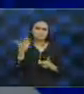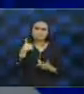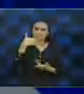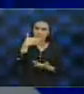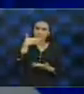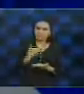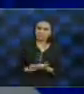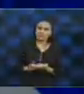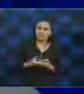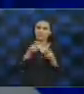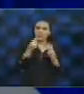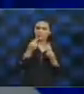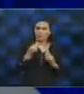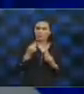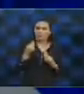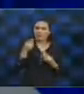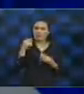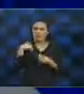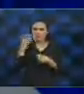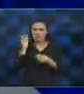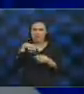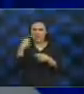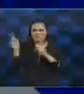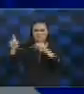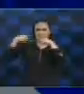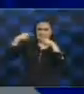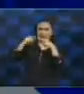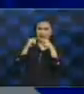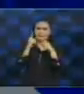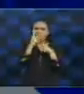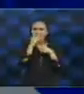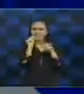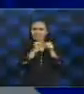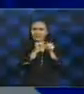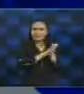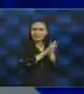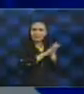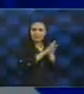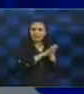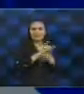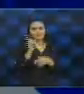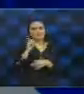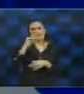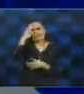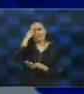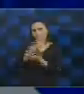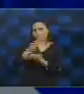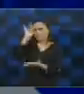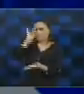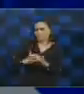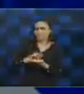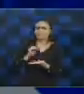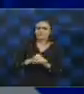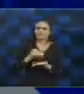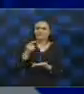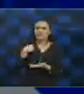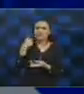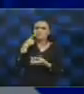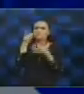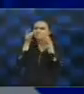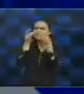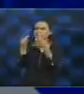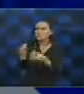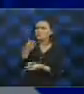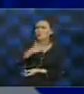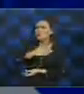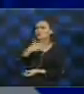que ele tem de dar o tapa e esconder a mão. Não é uma prova de muita firmeza não é uma prova de muita firmeza, não aprecio isso.